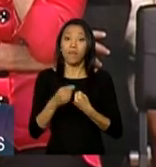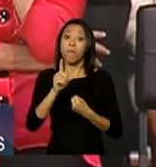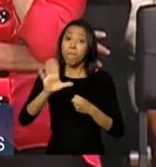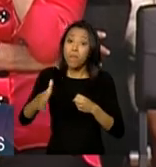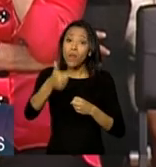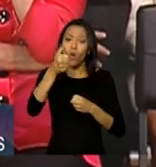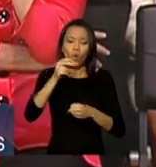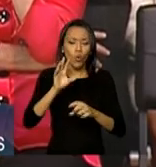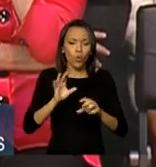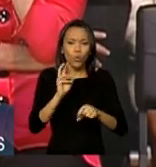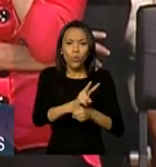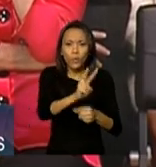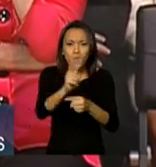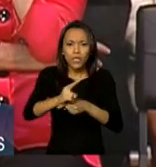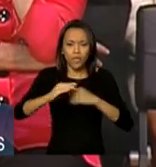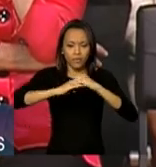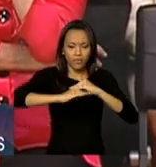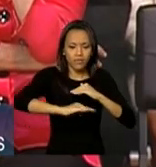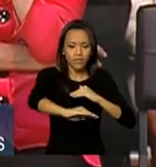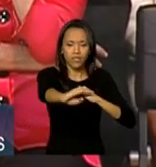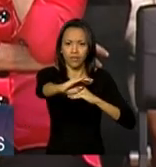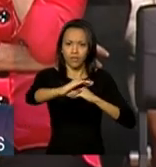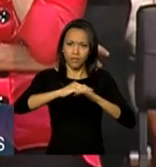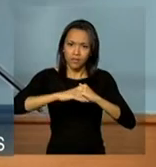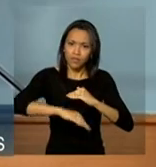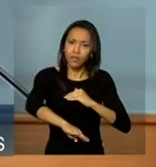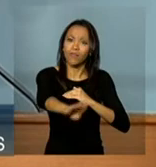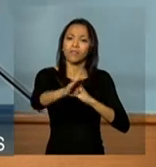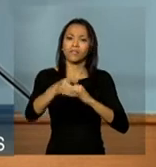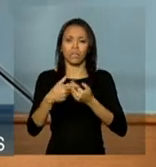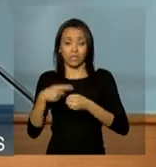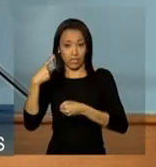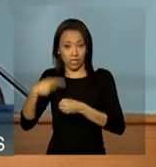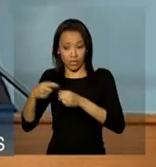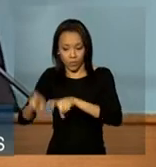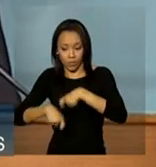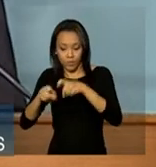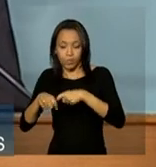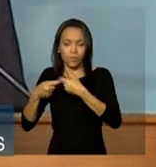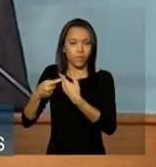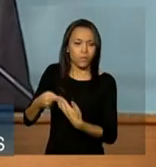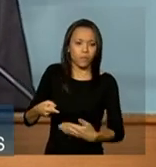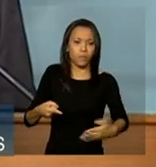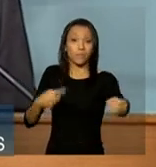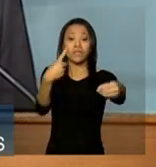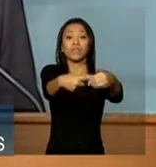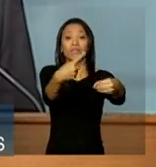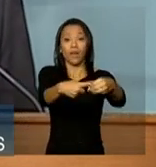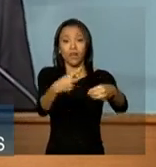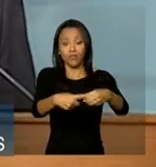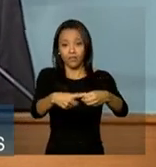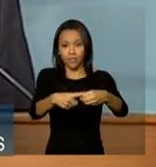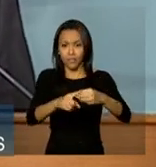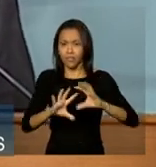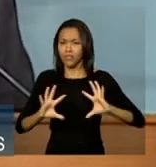condições de cuidar das estradas vicinais do nosso interior. São 5.061 municípios em todo o Brasil